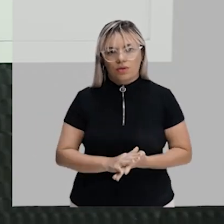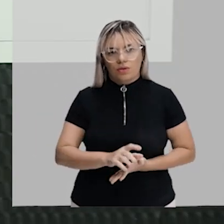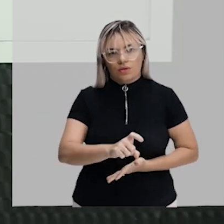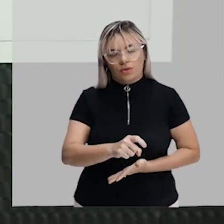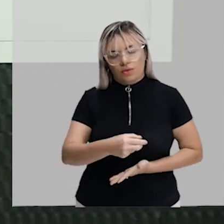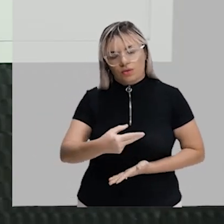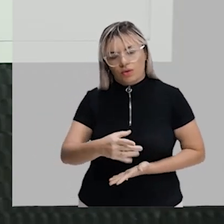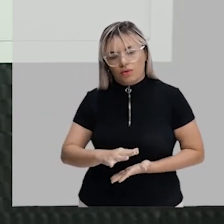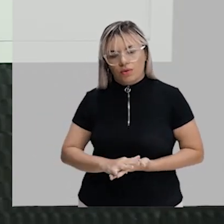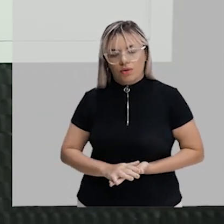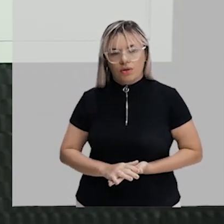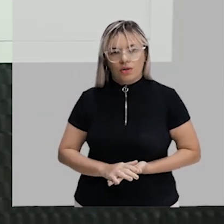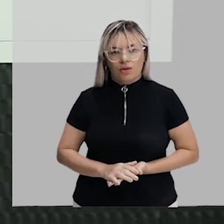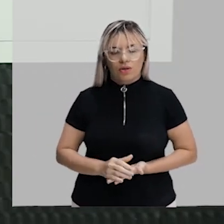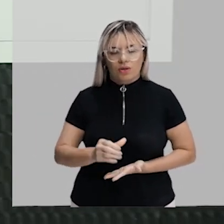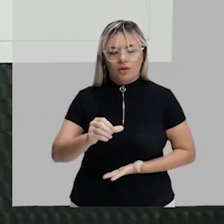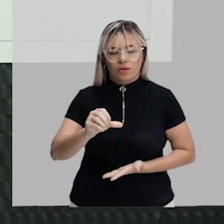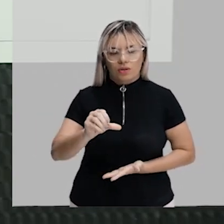9,4%.